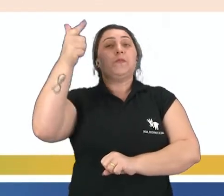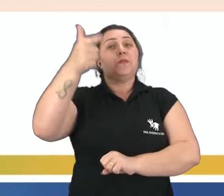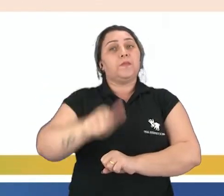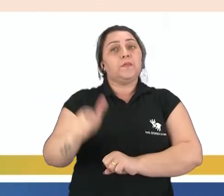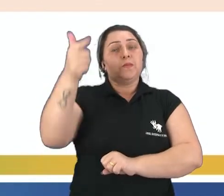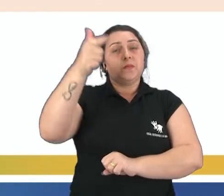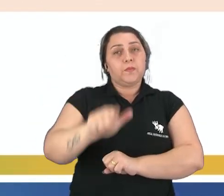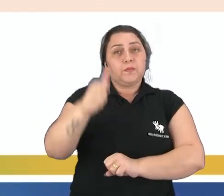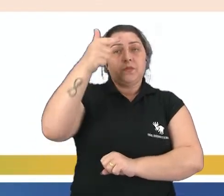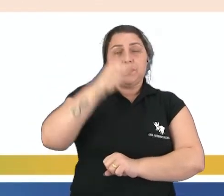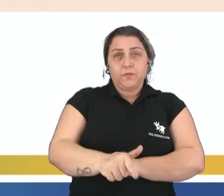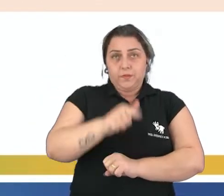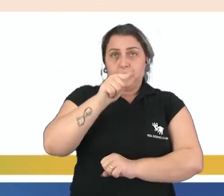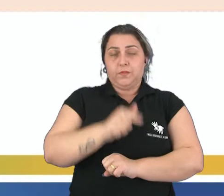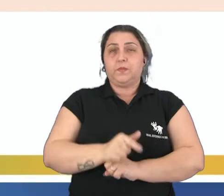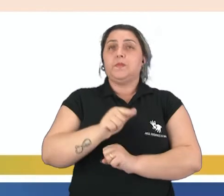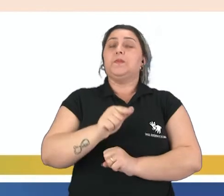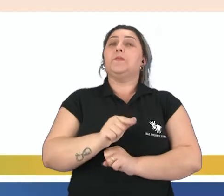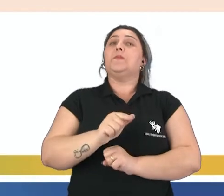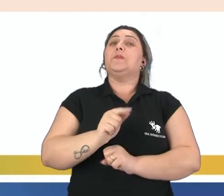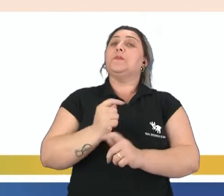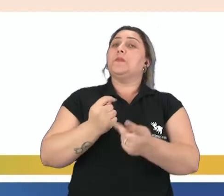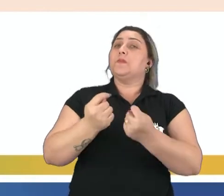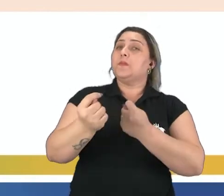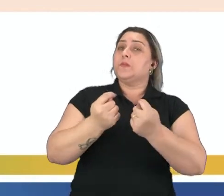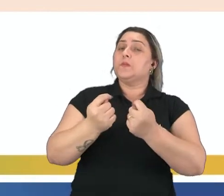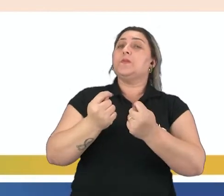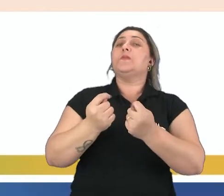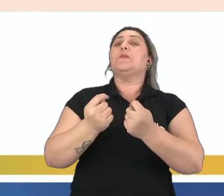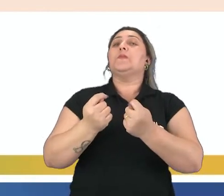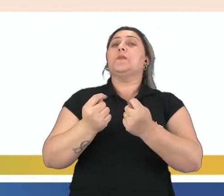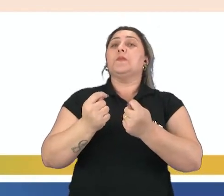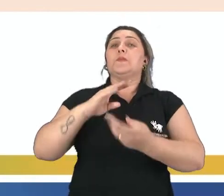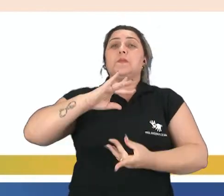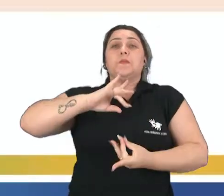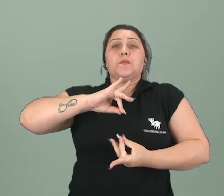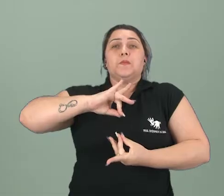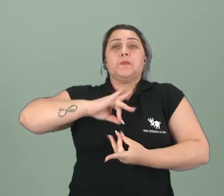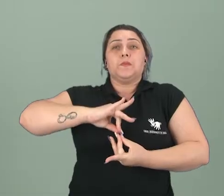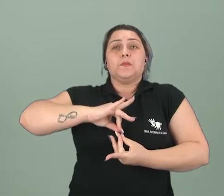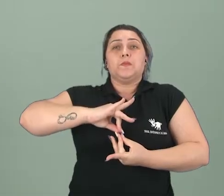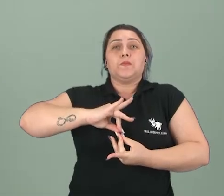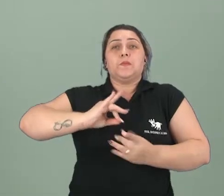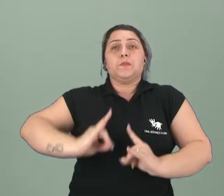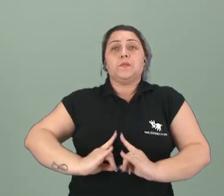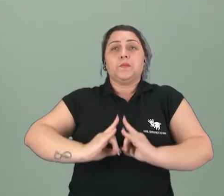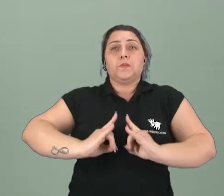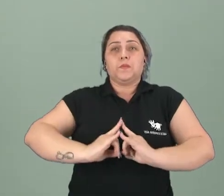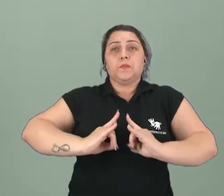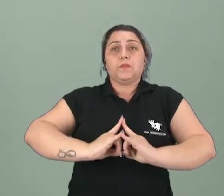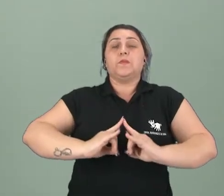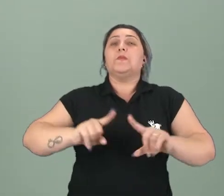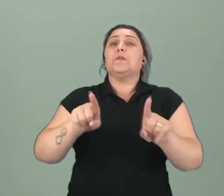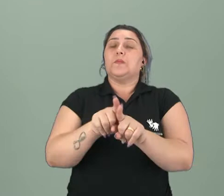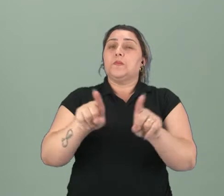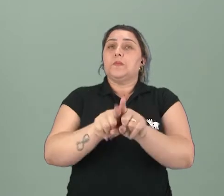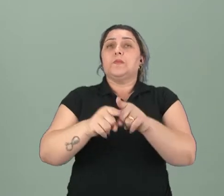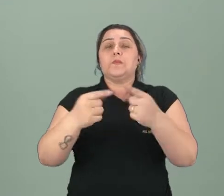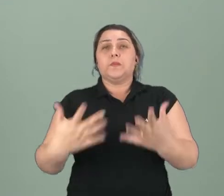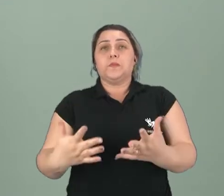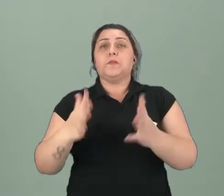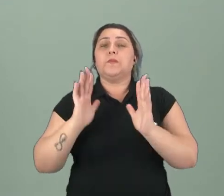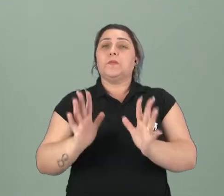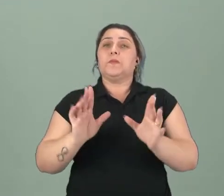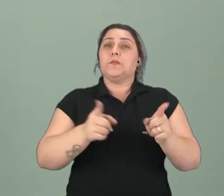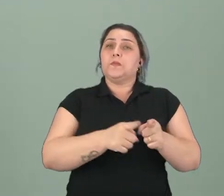um padrão comum de eventos controlados por hormônios. Também é importante a gente destacar, como já foi dito aí para vocês, que o